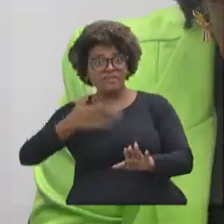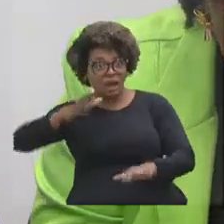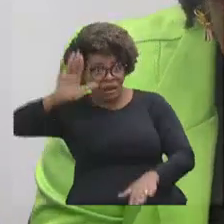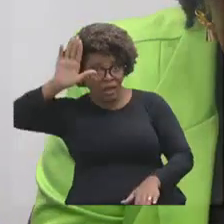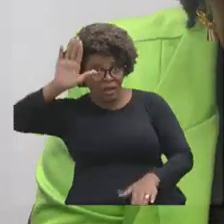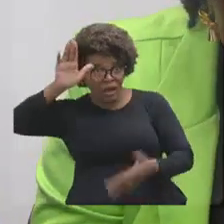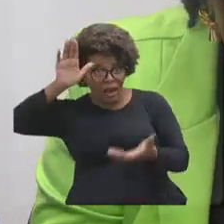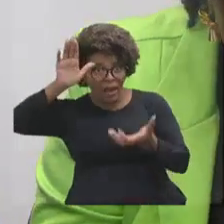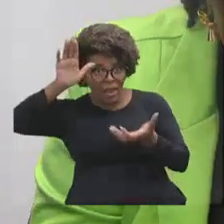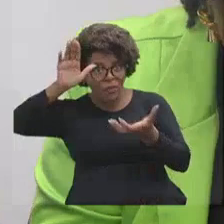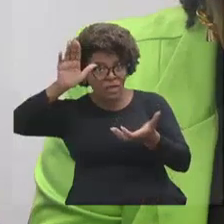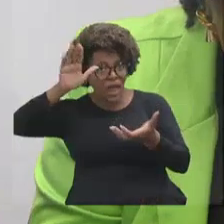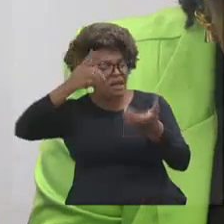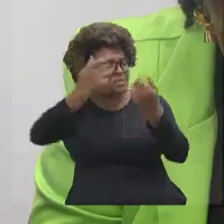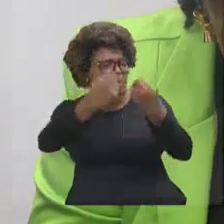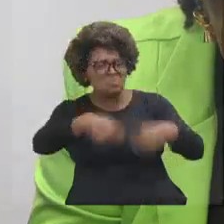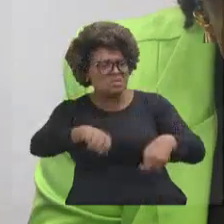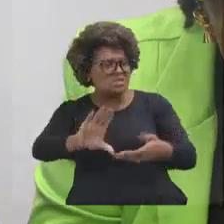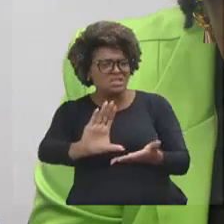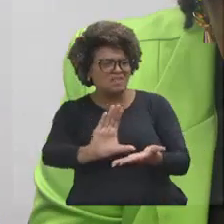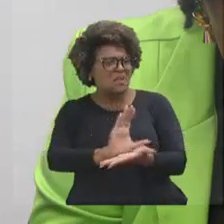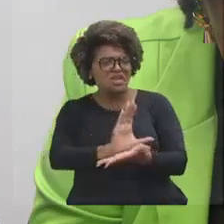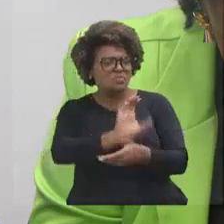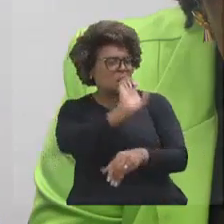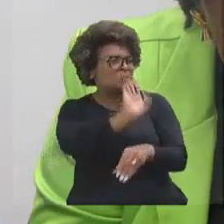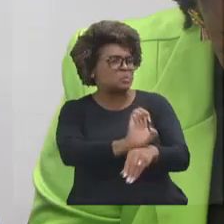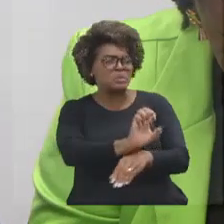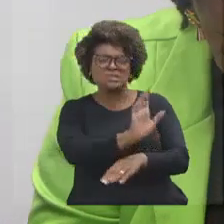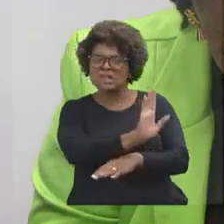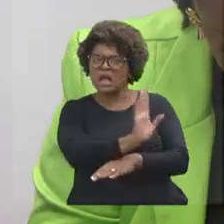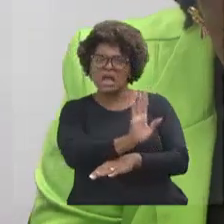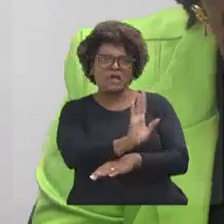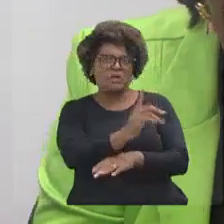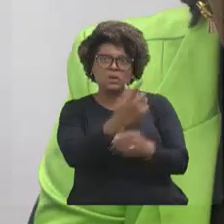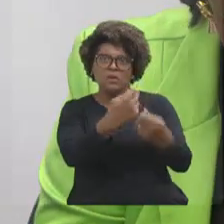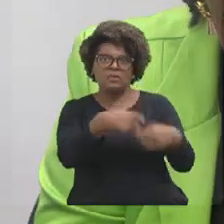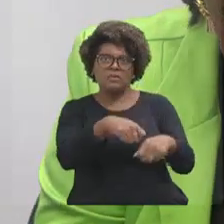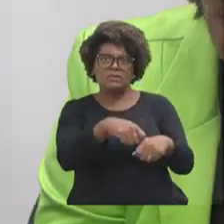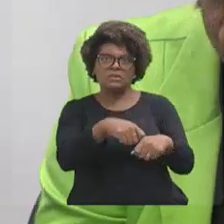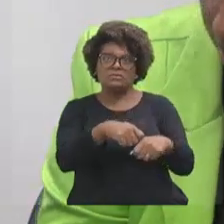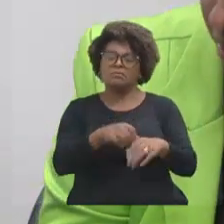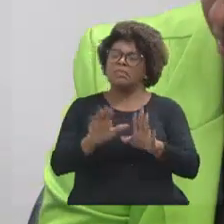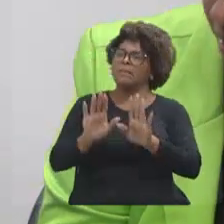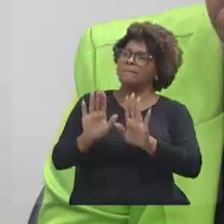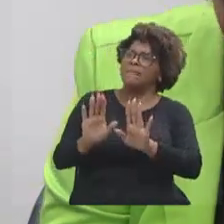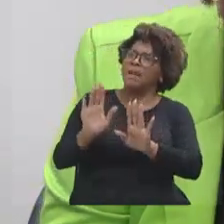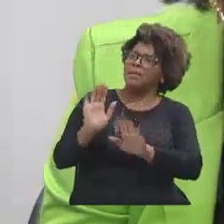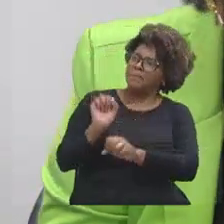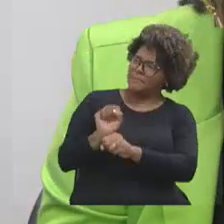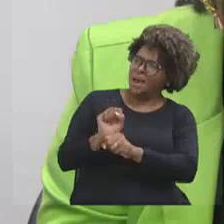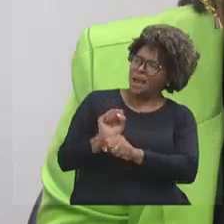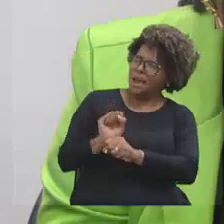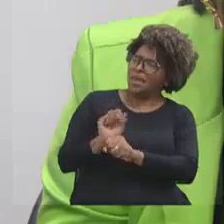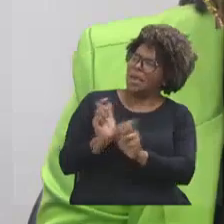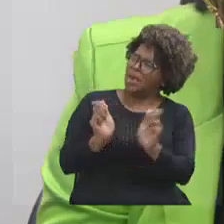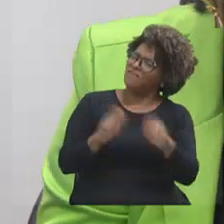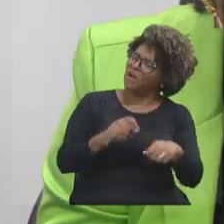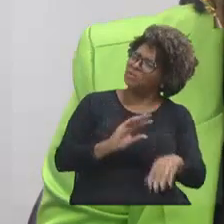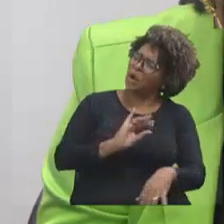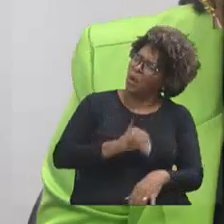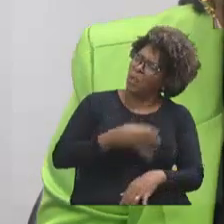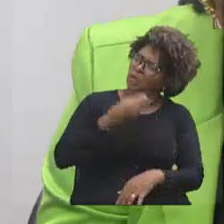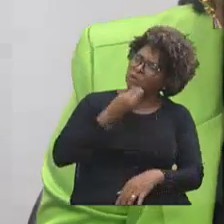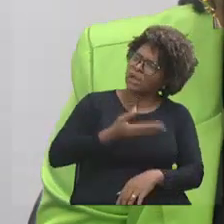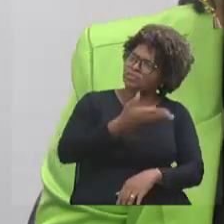estado para investimento para construção desse centro um centavo não gente pera aí nós temos que dar mais uma chance pro hospital agora tem uma nova gestão